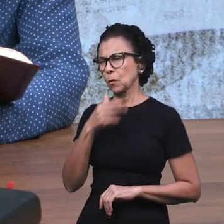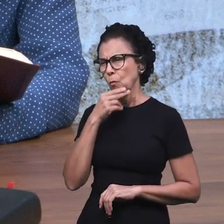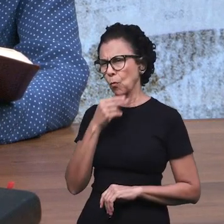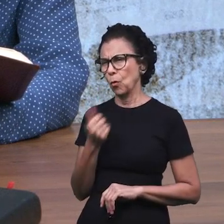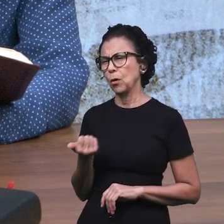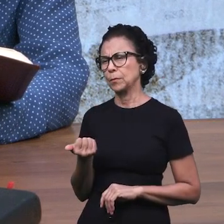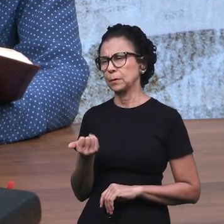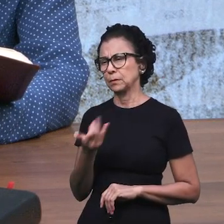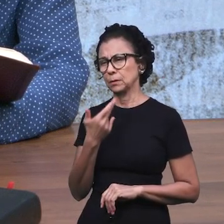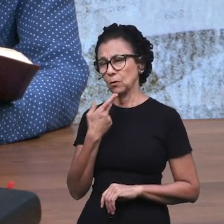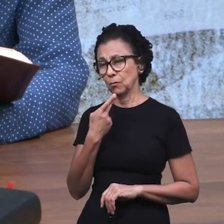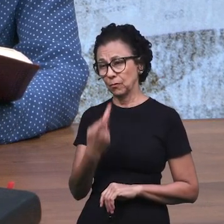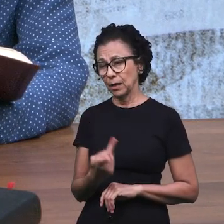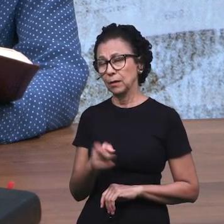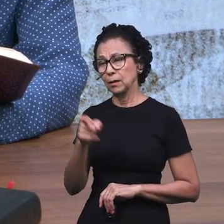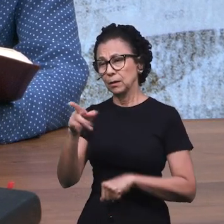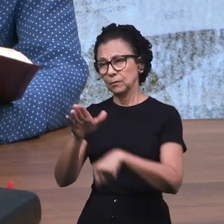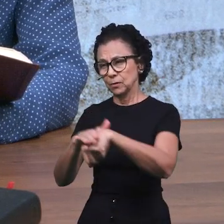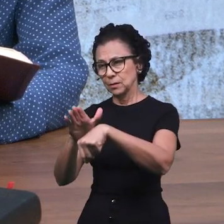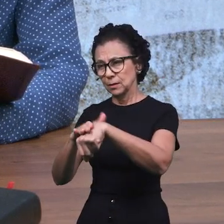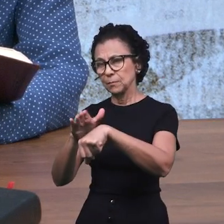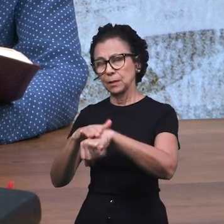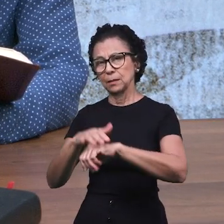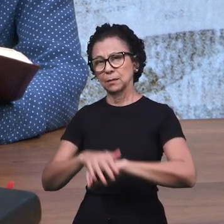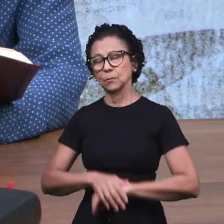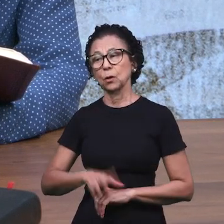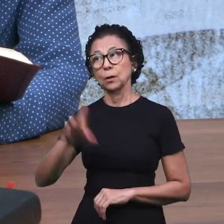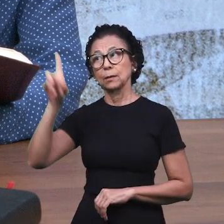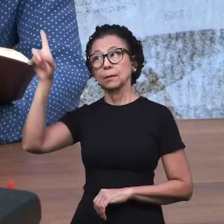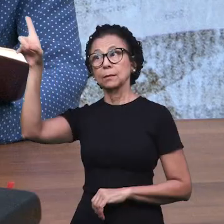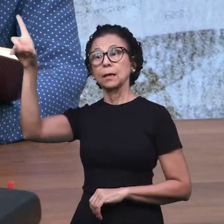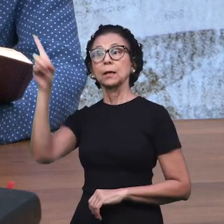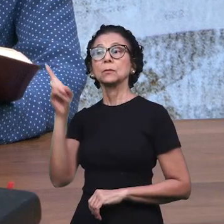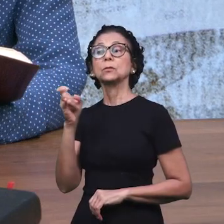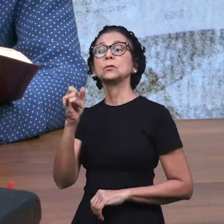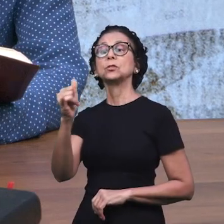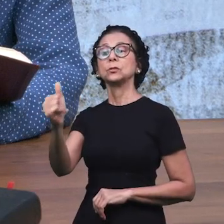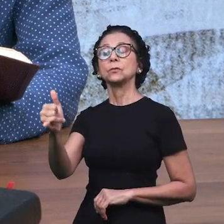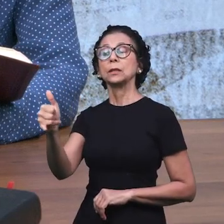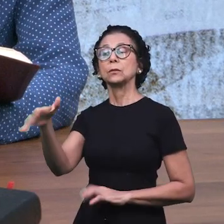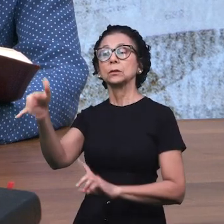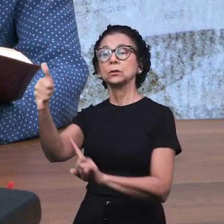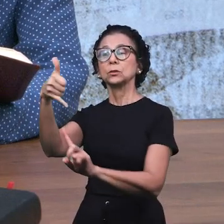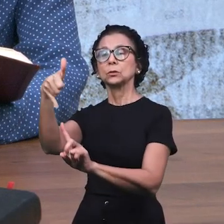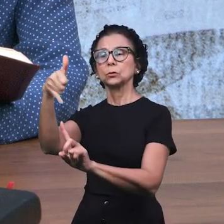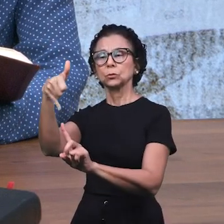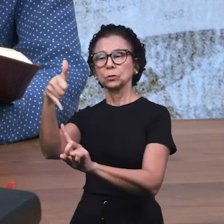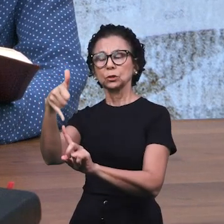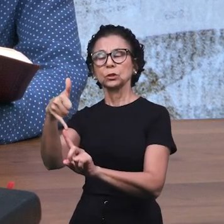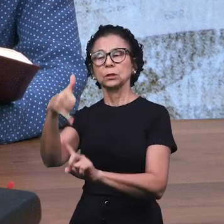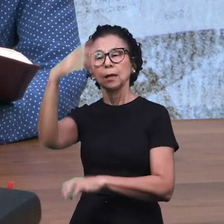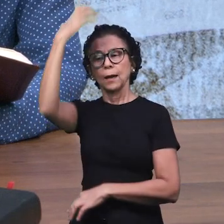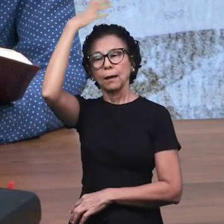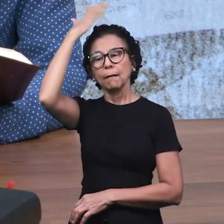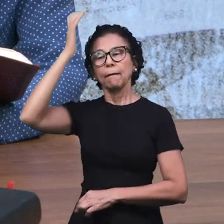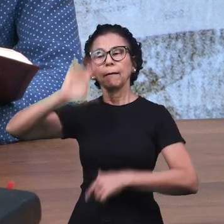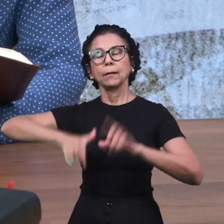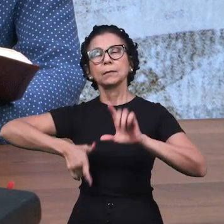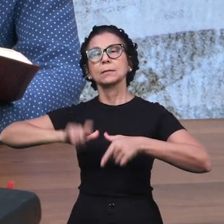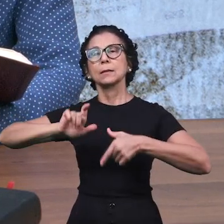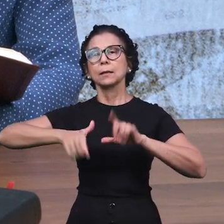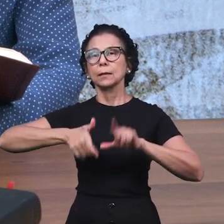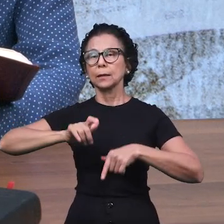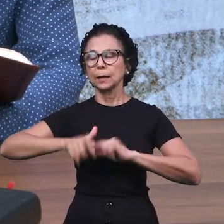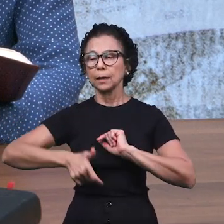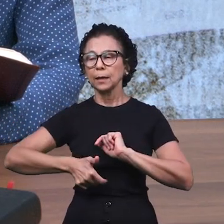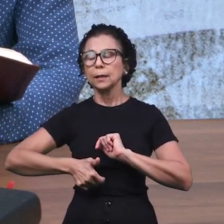Assim diz o Senhor Deus de Israel: eu te ungi rei sobre Israel, e eu te